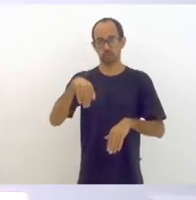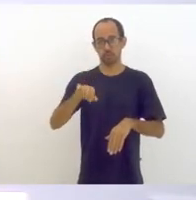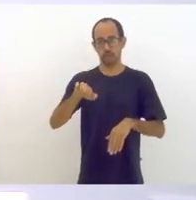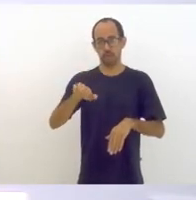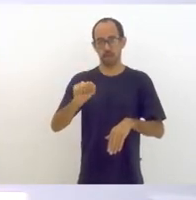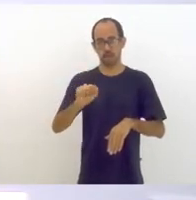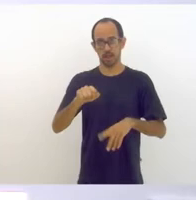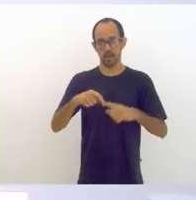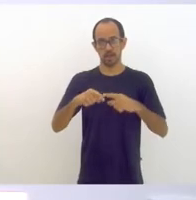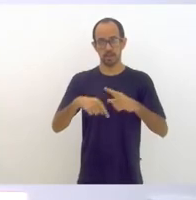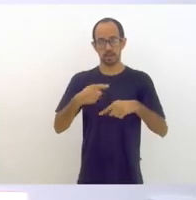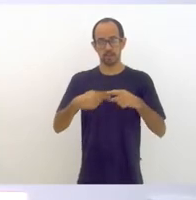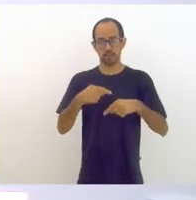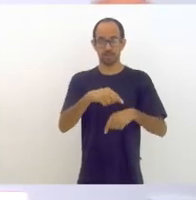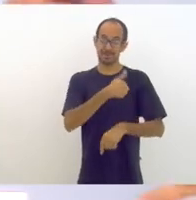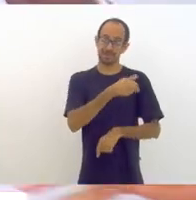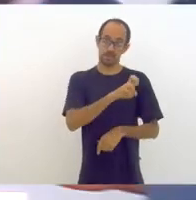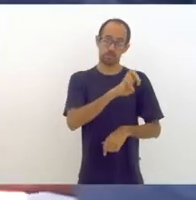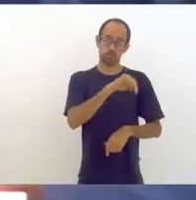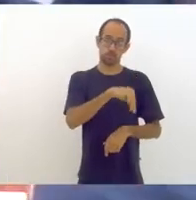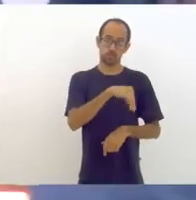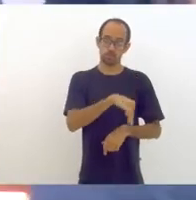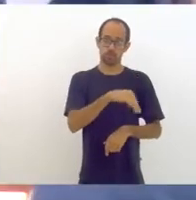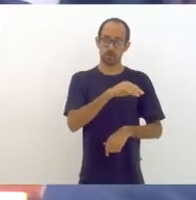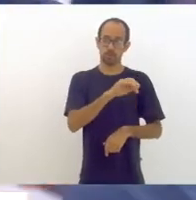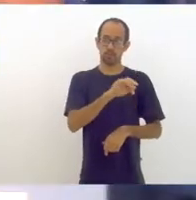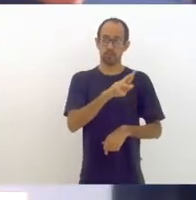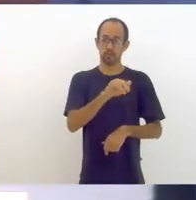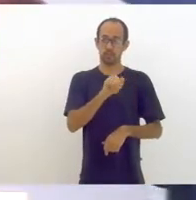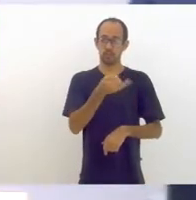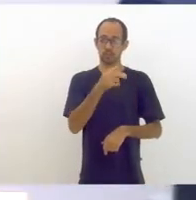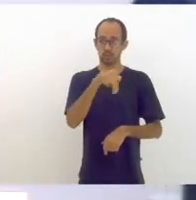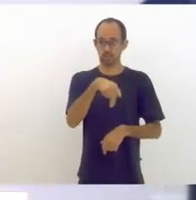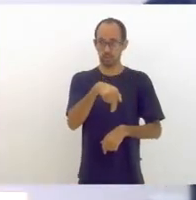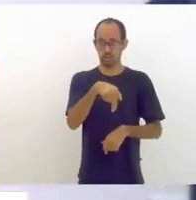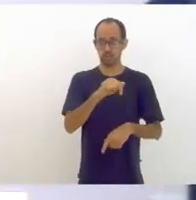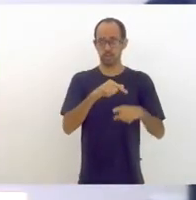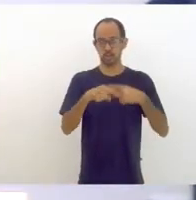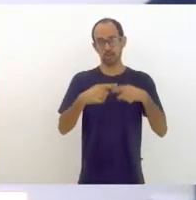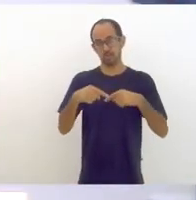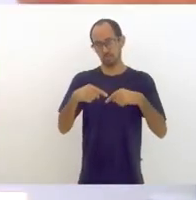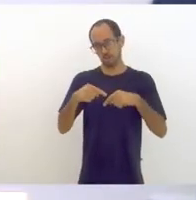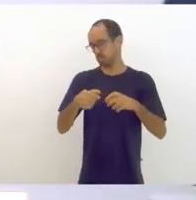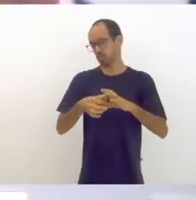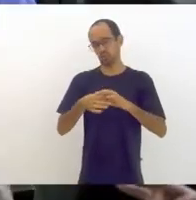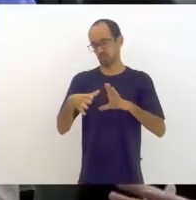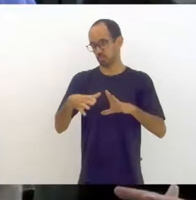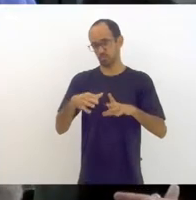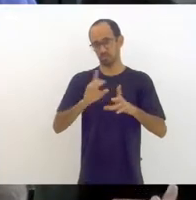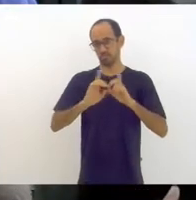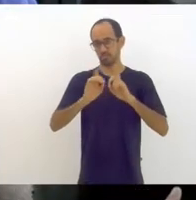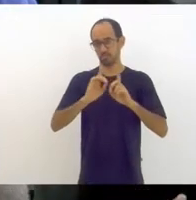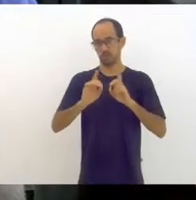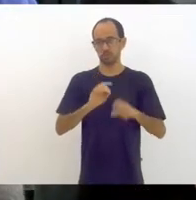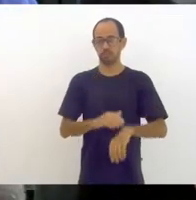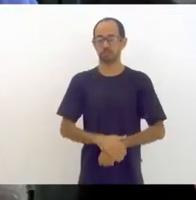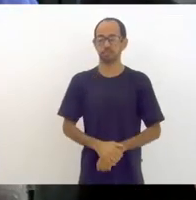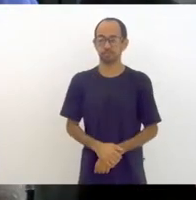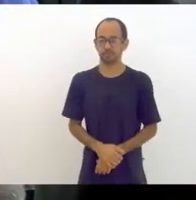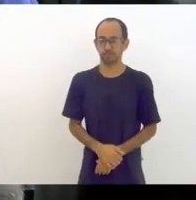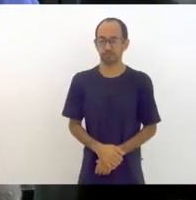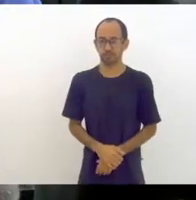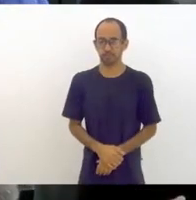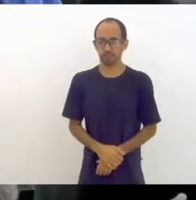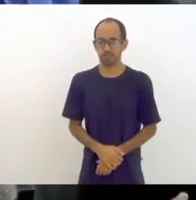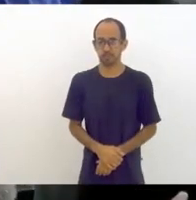abre o debate. Quem vai falar? Você se importa de trazer o prazo para cá, meu chefe de gabinete? Não, claro que não.